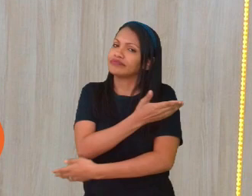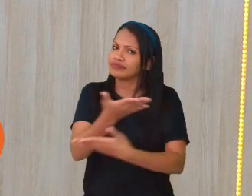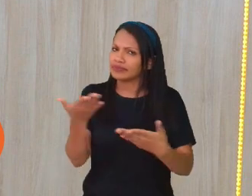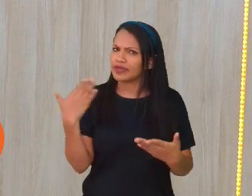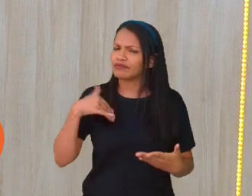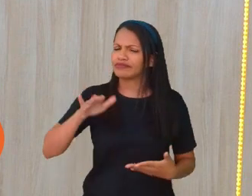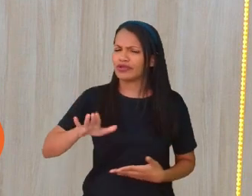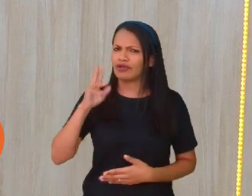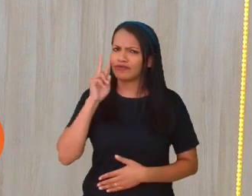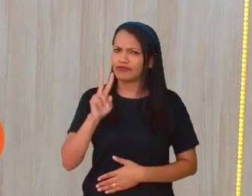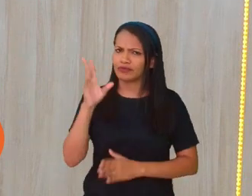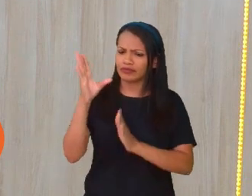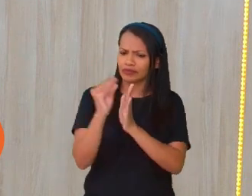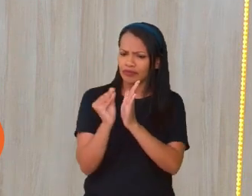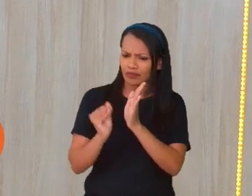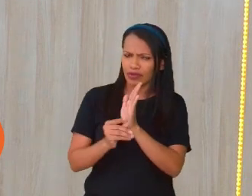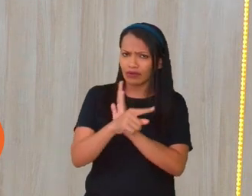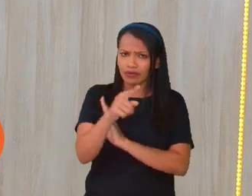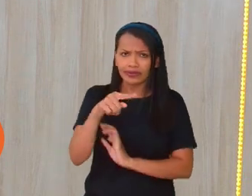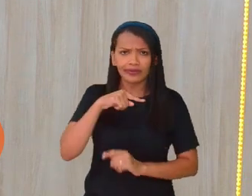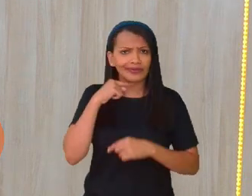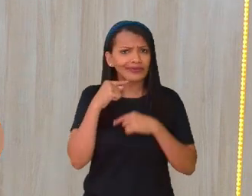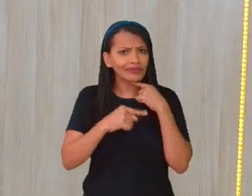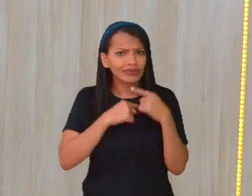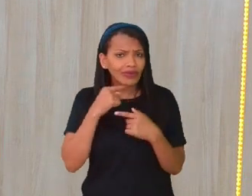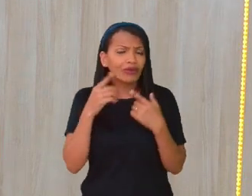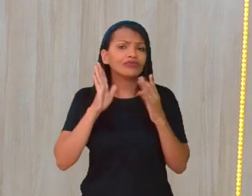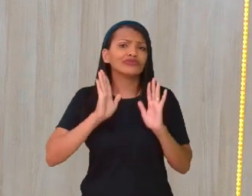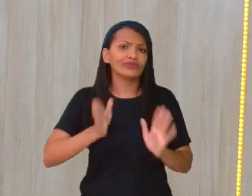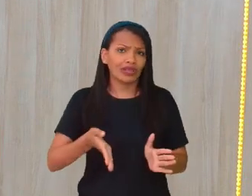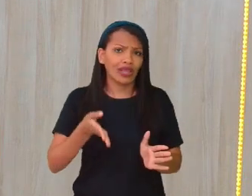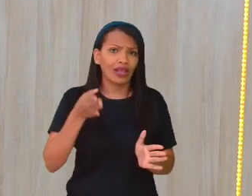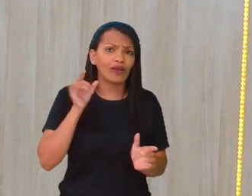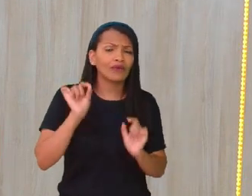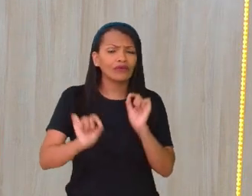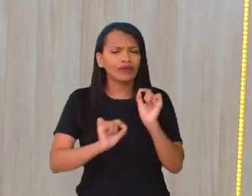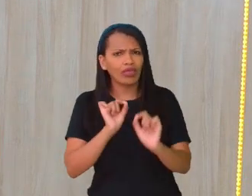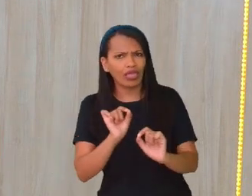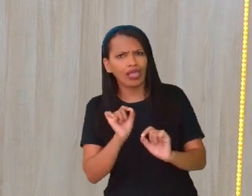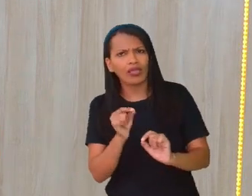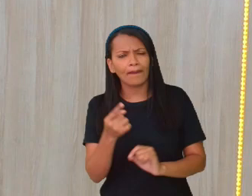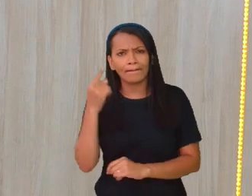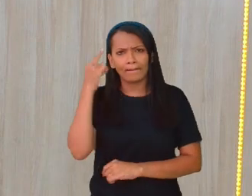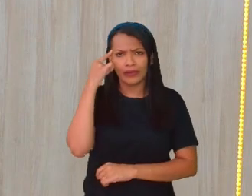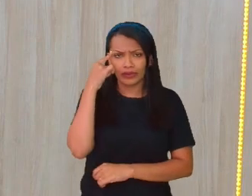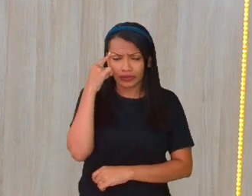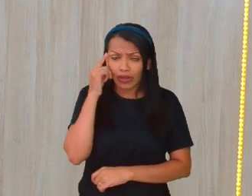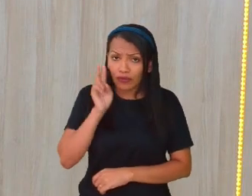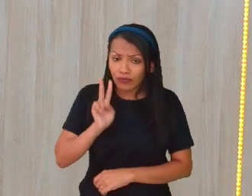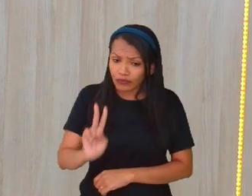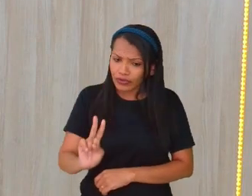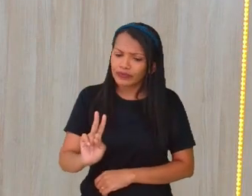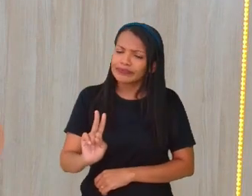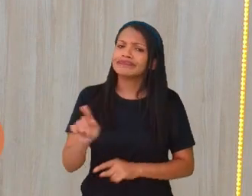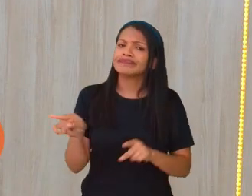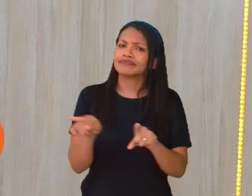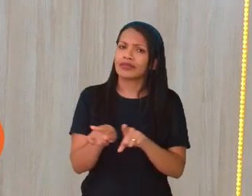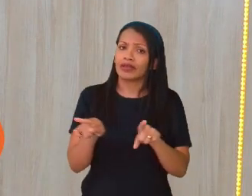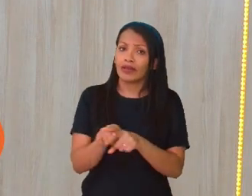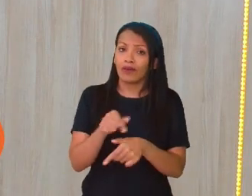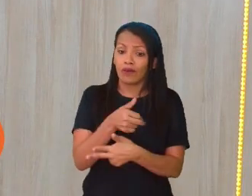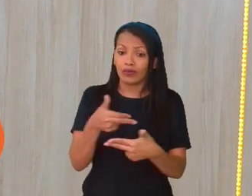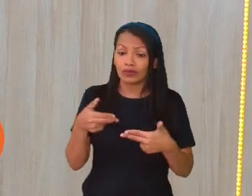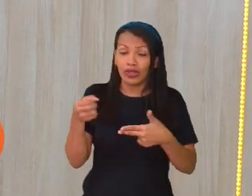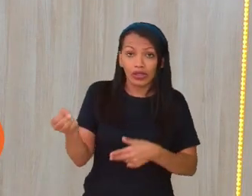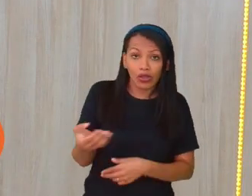esse conteúdo, né? Vocês ficaram com algumas dúvidas, então a gente já vai trabalhar um pouquinho aquilo que a gente já viu, coisas novas